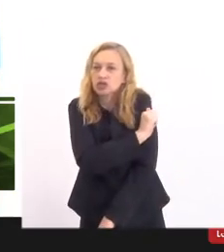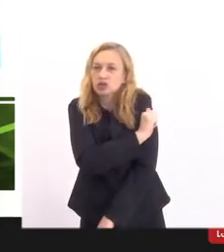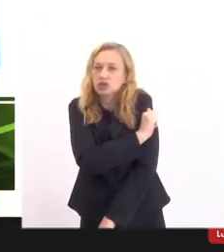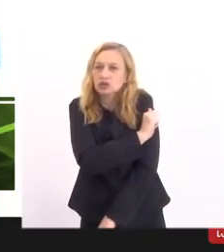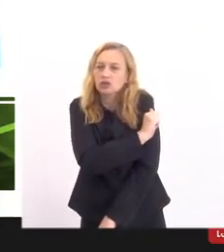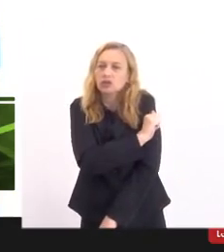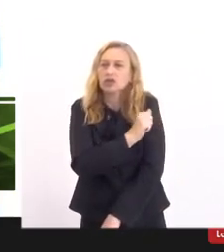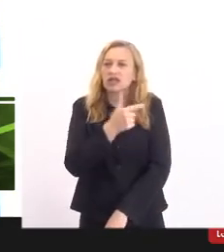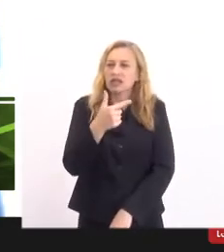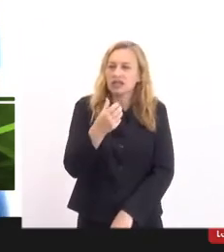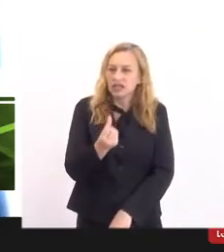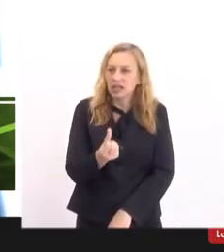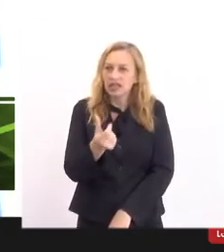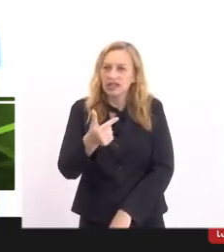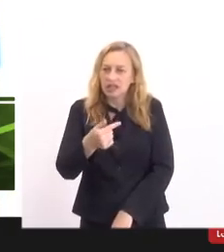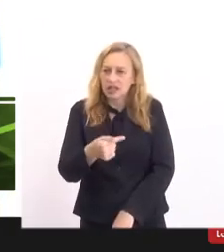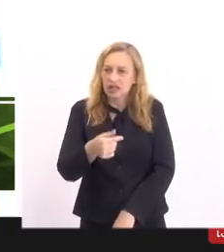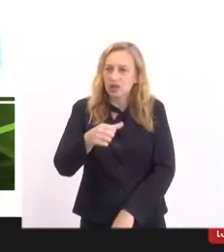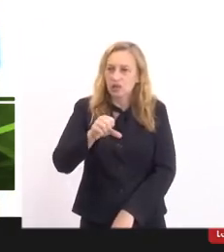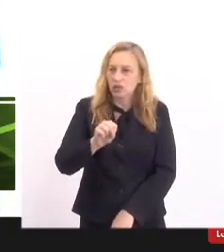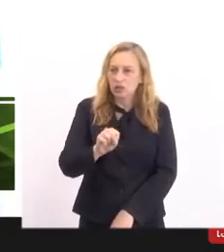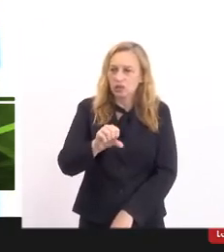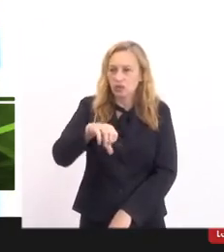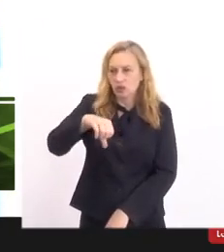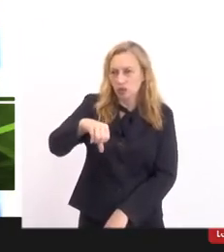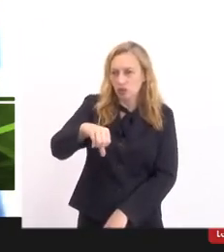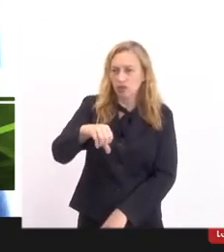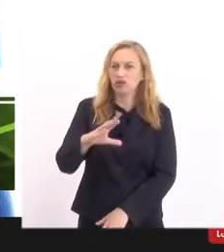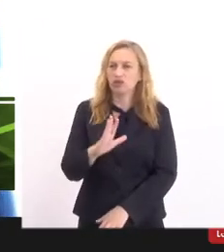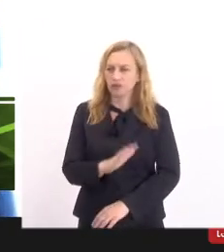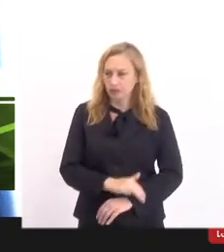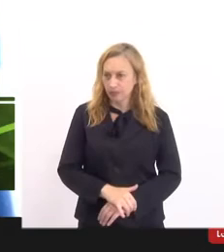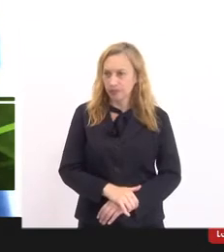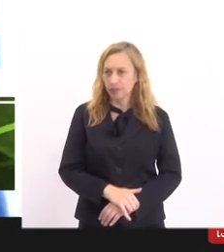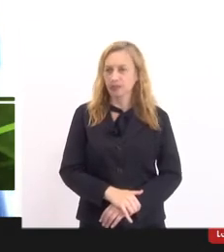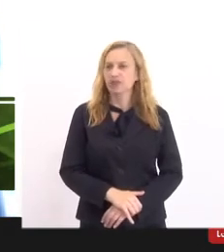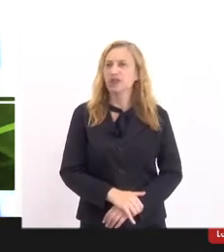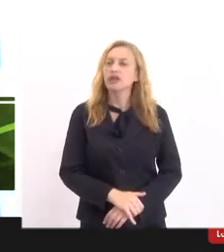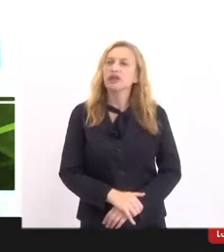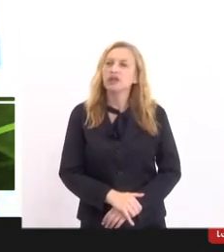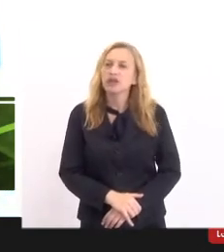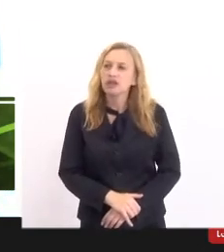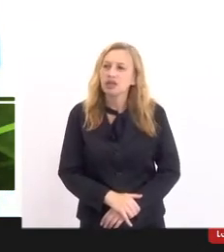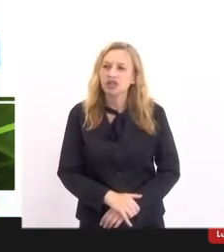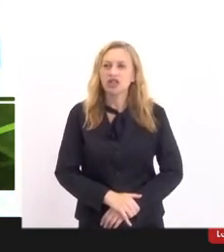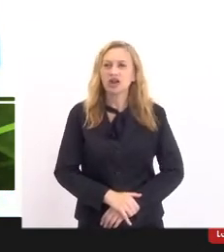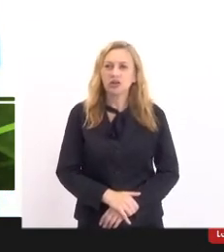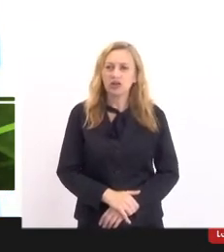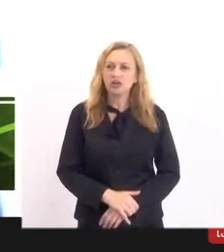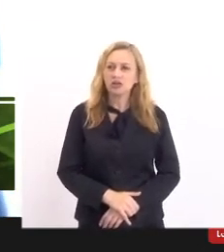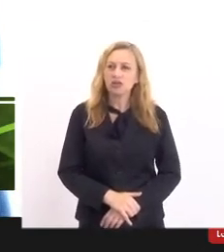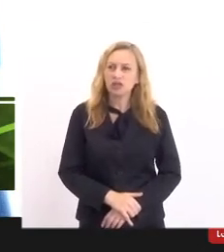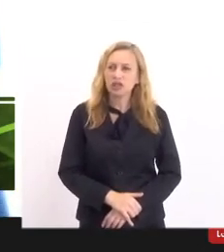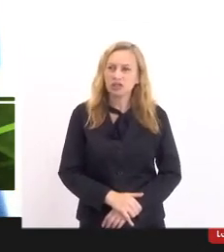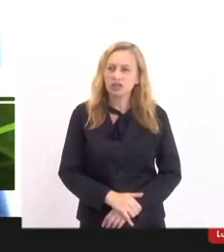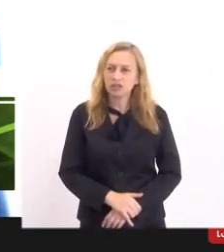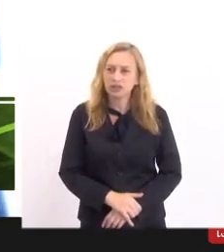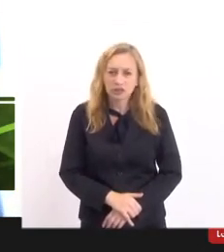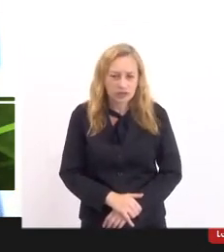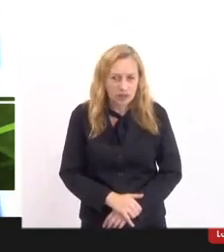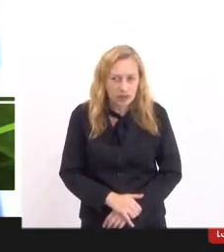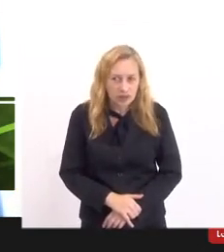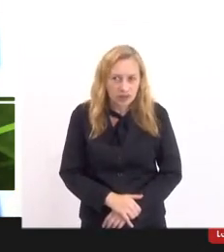7, 8 anos já alfabetizados, que conseguem ter um domínio mínimo da leitura e da escrita. Vimos